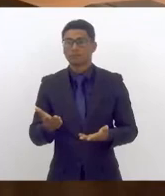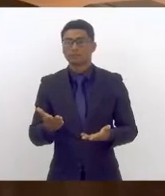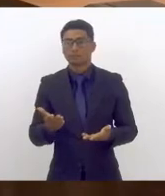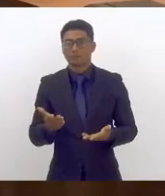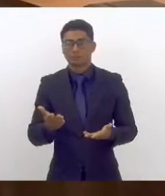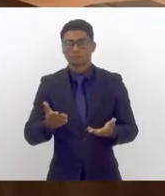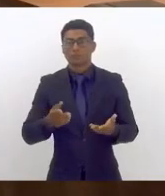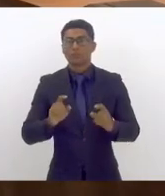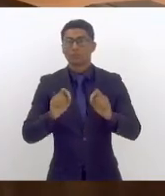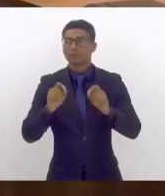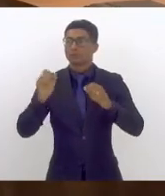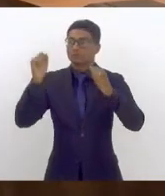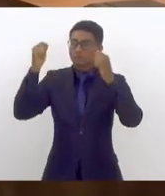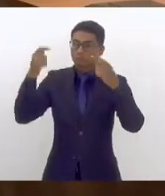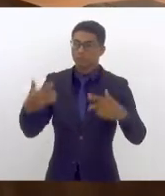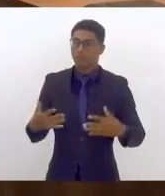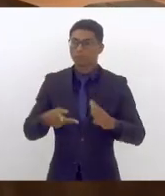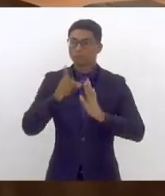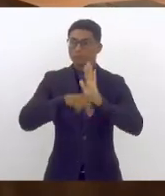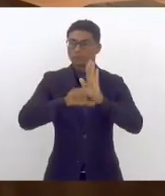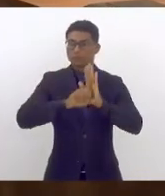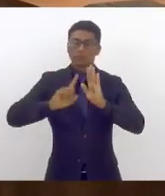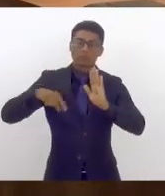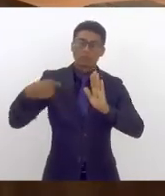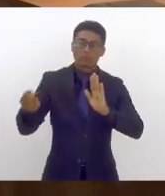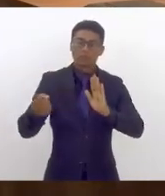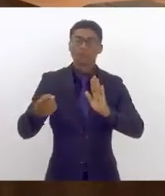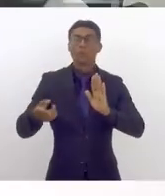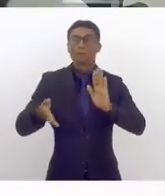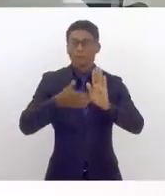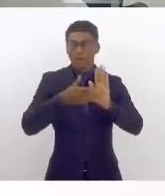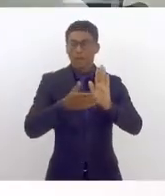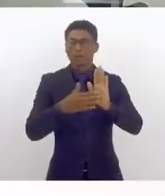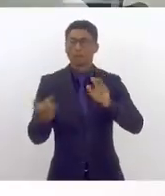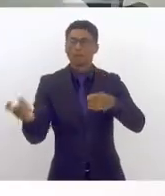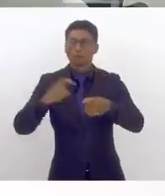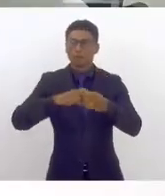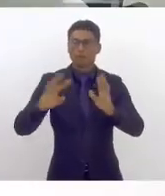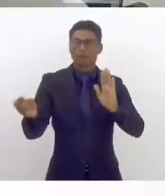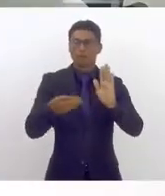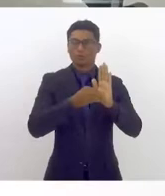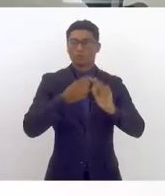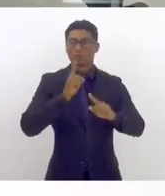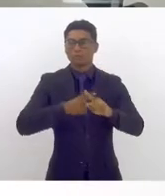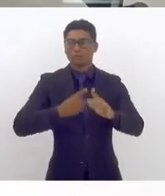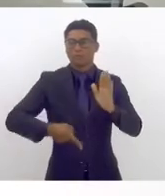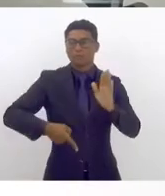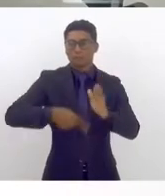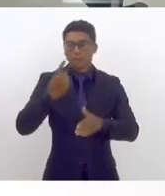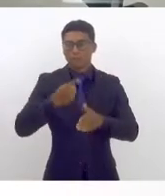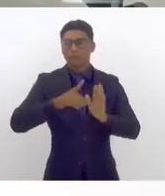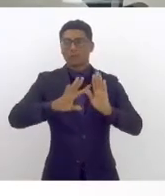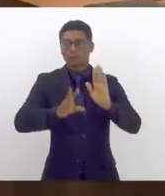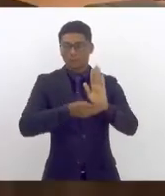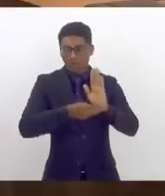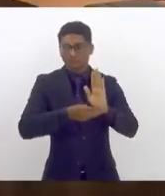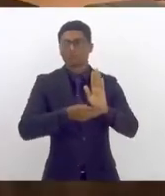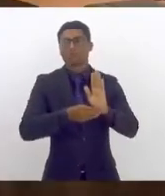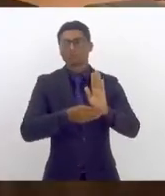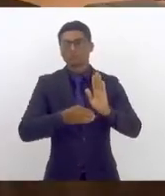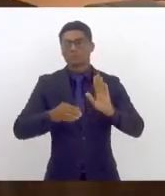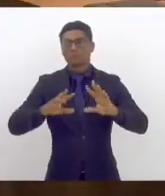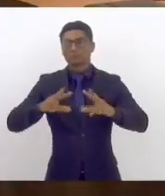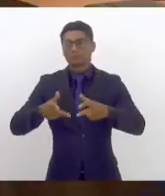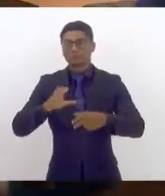trazer para vocês o projeto retornará para pauta porque ele veio em primeira recebeu emendas parecer